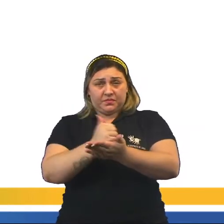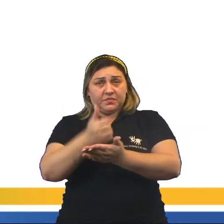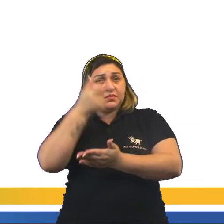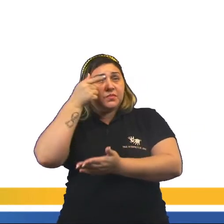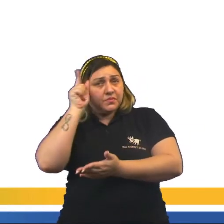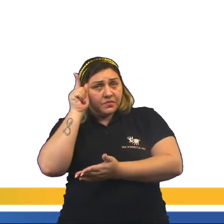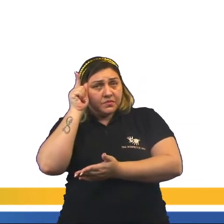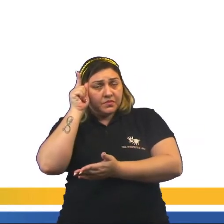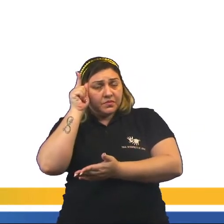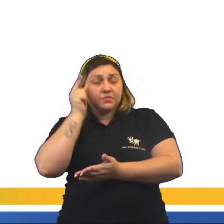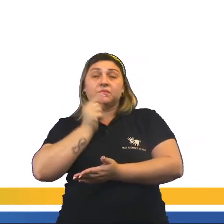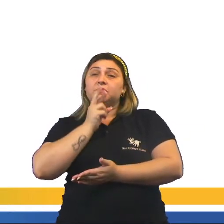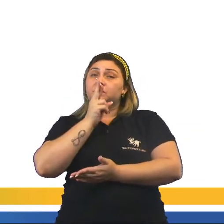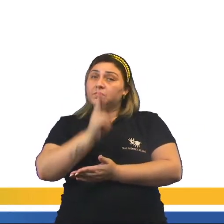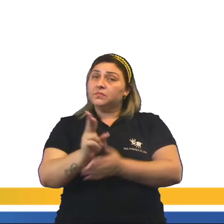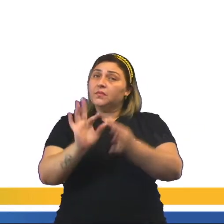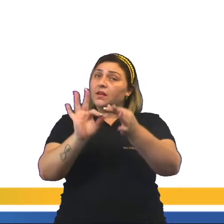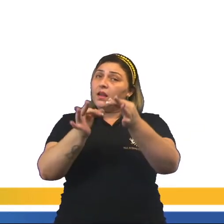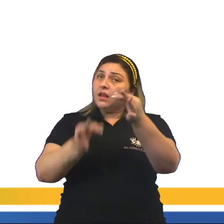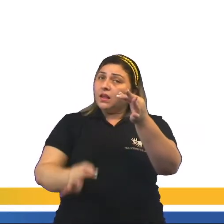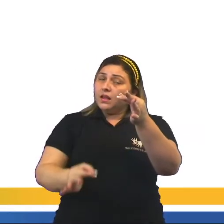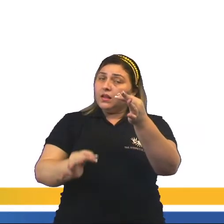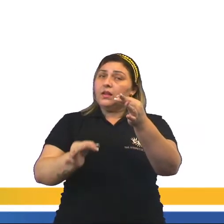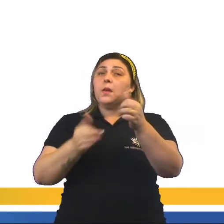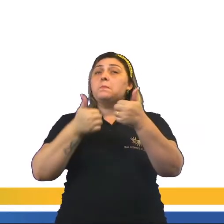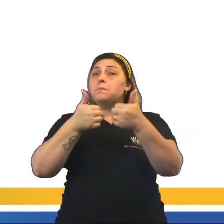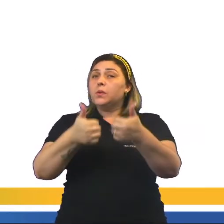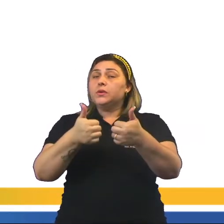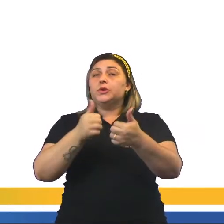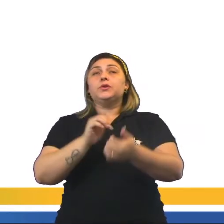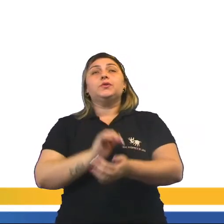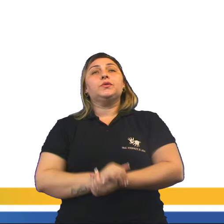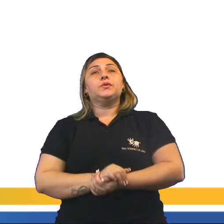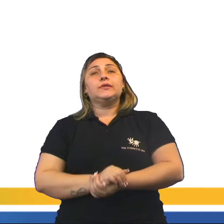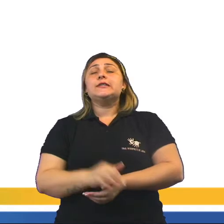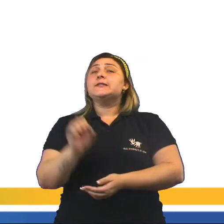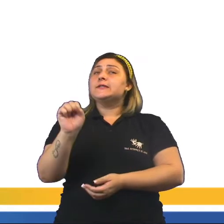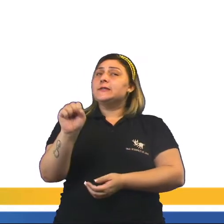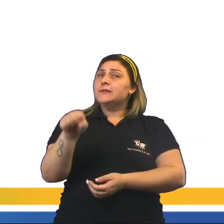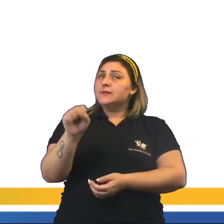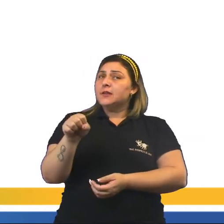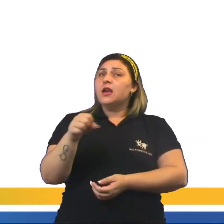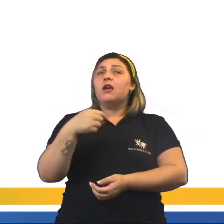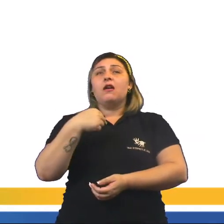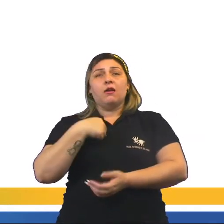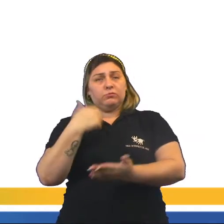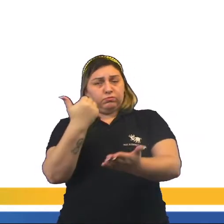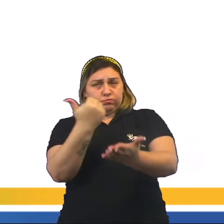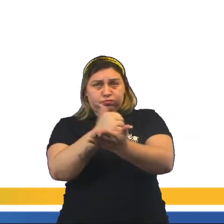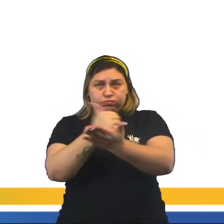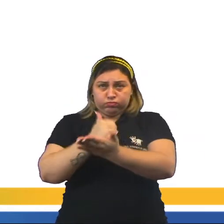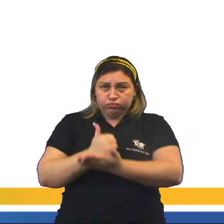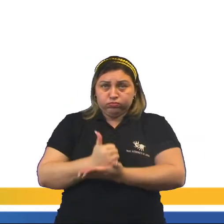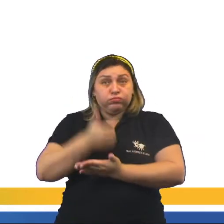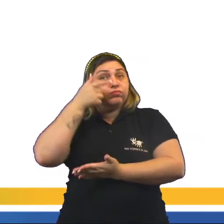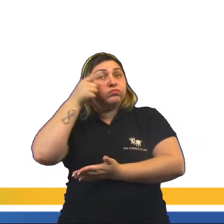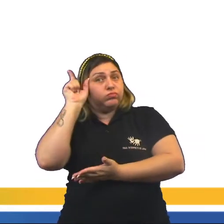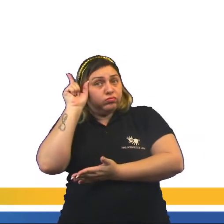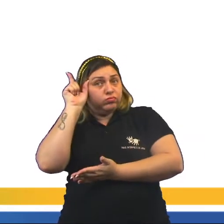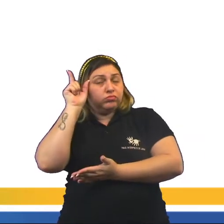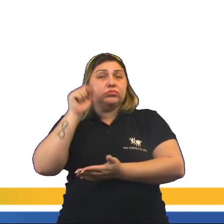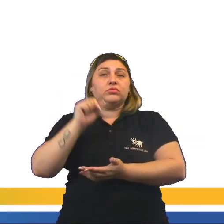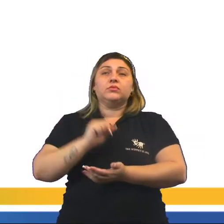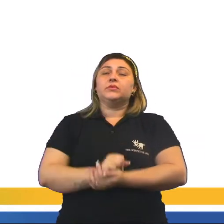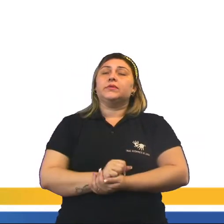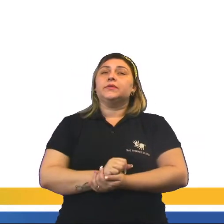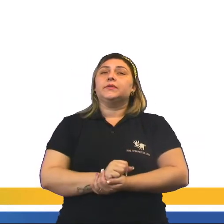jogos ontem? Na resposta longa e positiva, yes, I played games